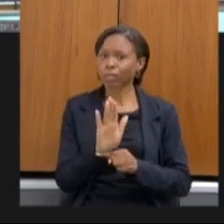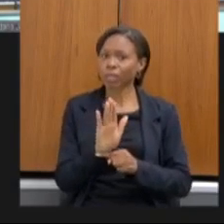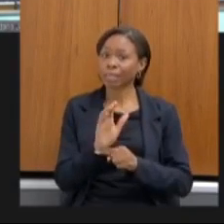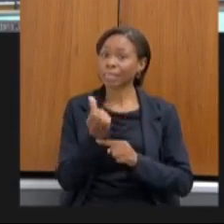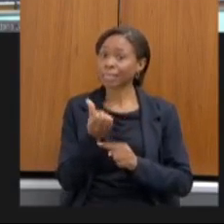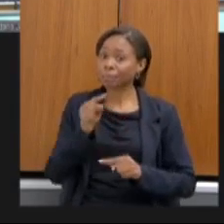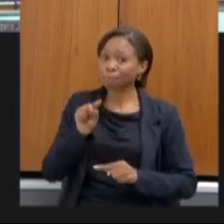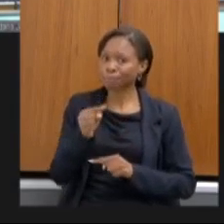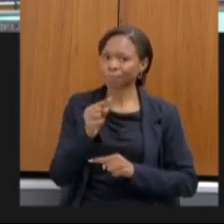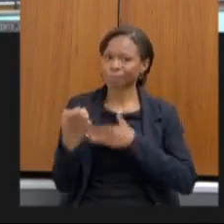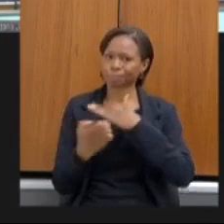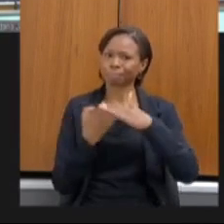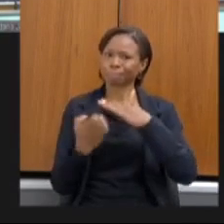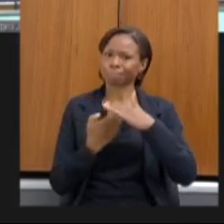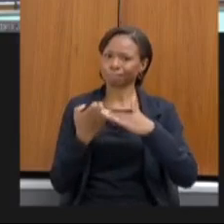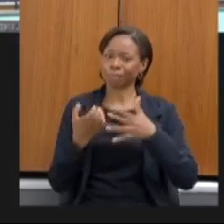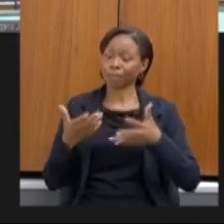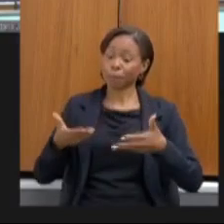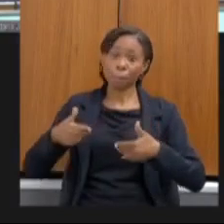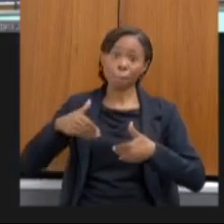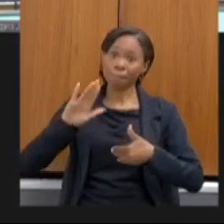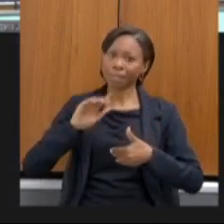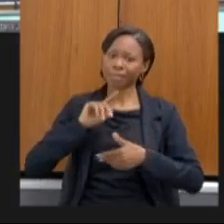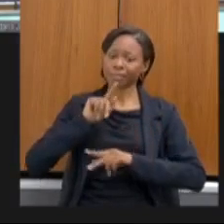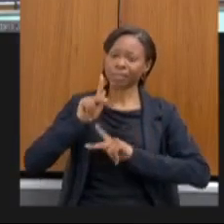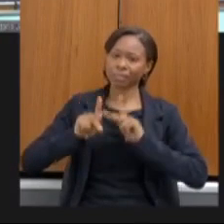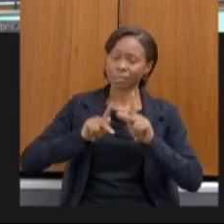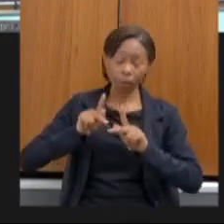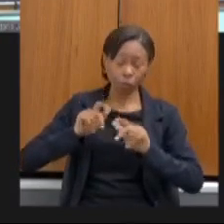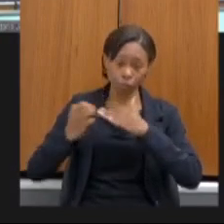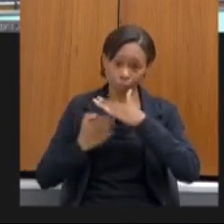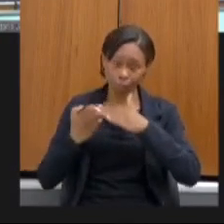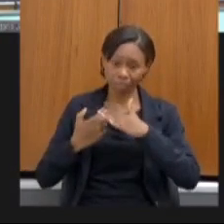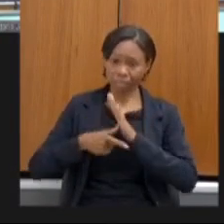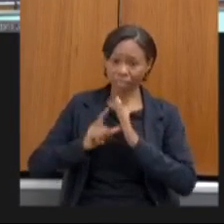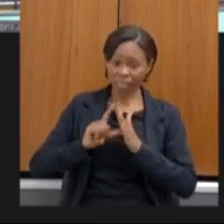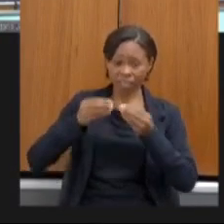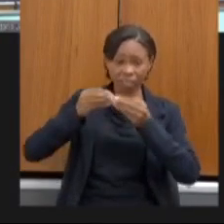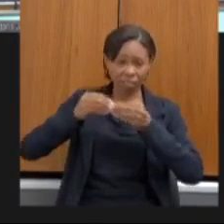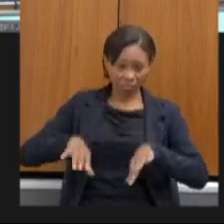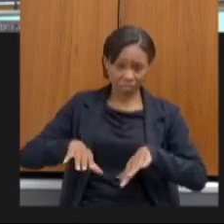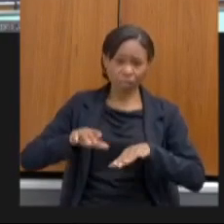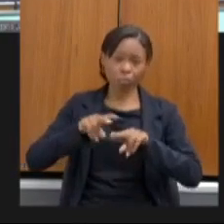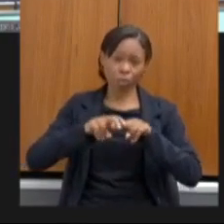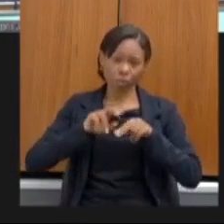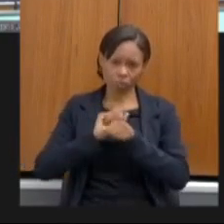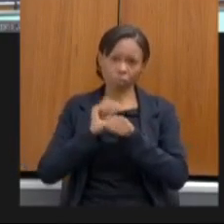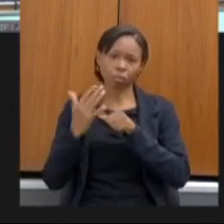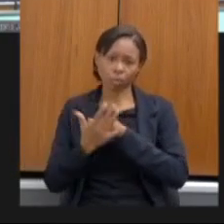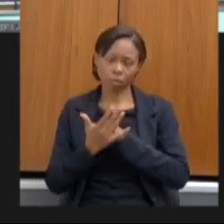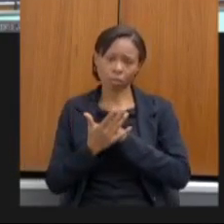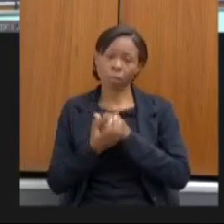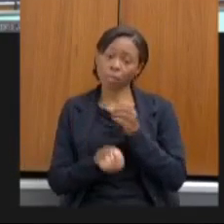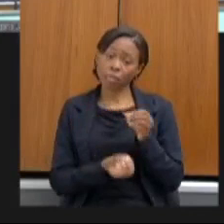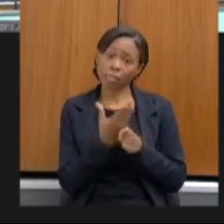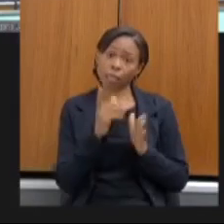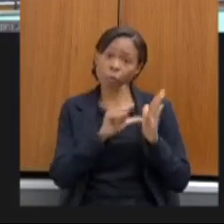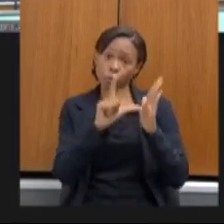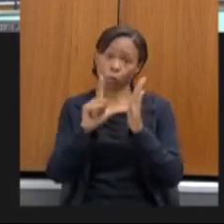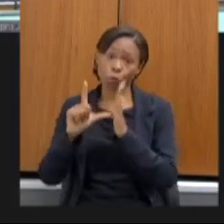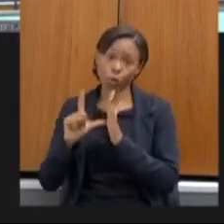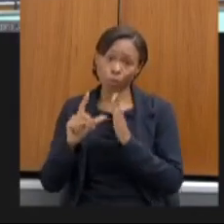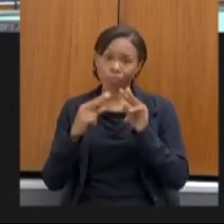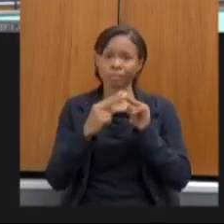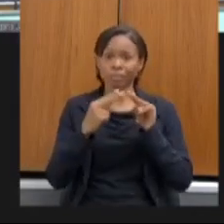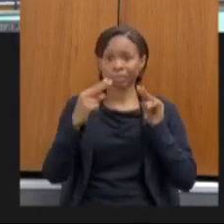sofreram com a pandemia essas consultoria as vão de dirigir montar uma loja virtual revisão